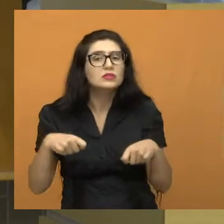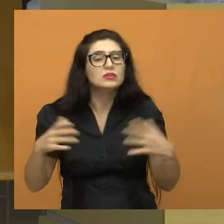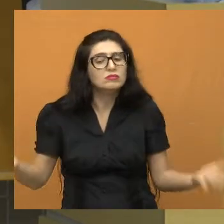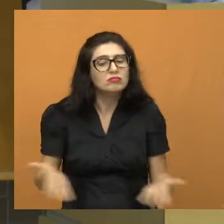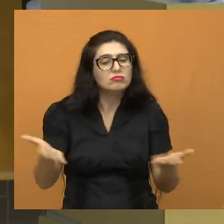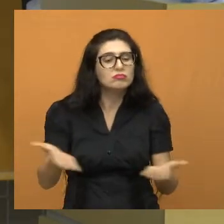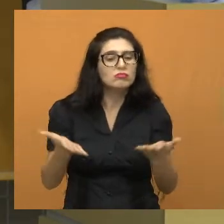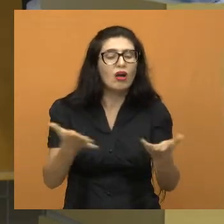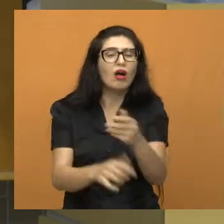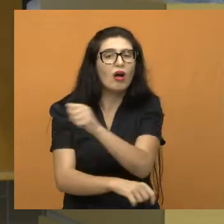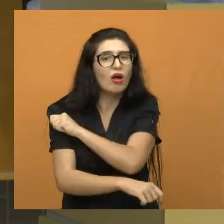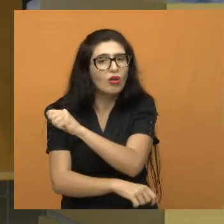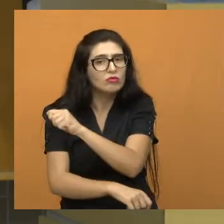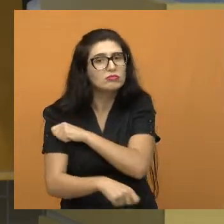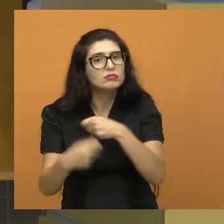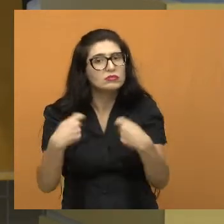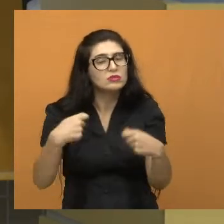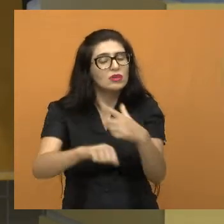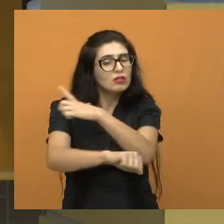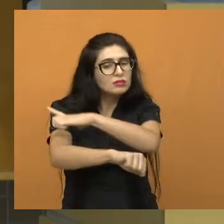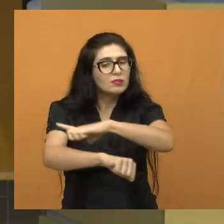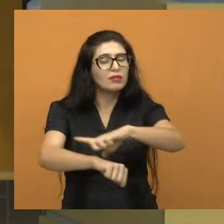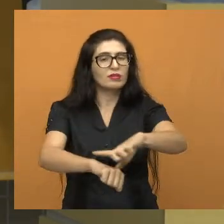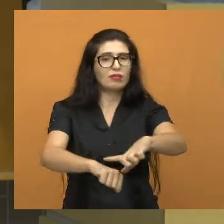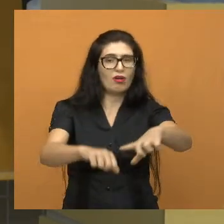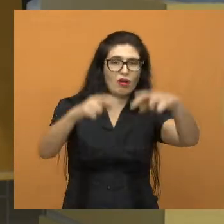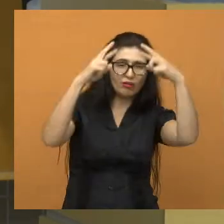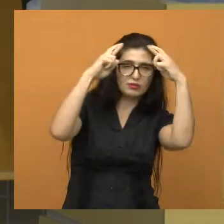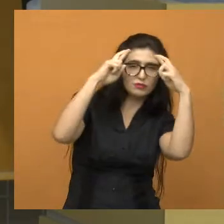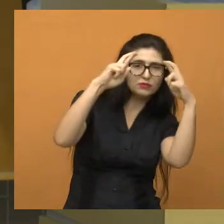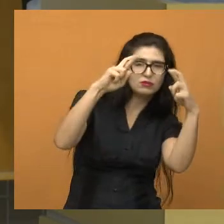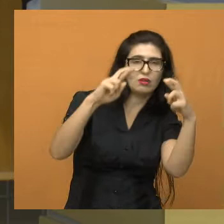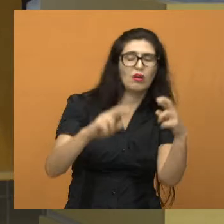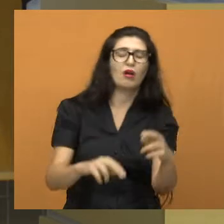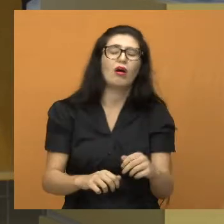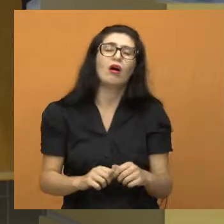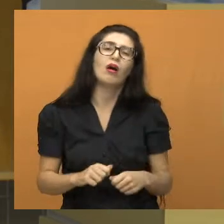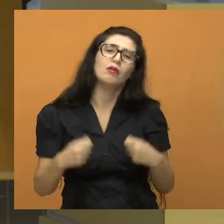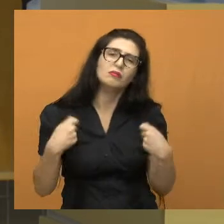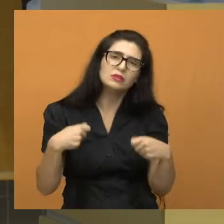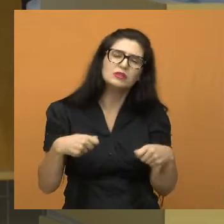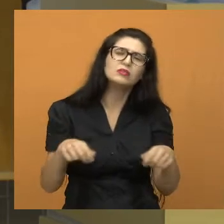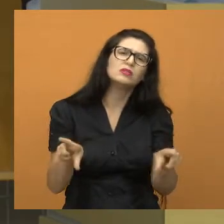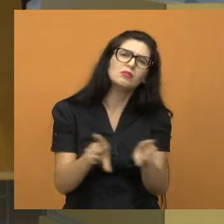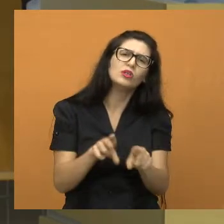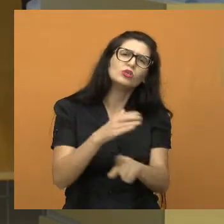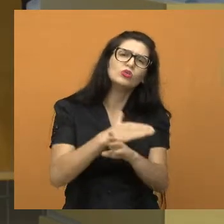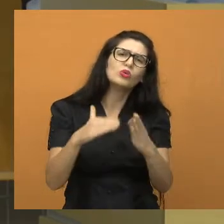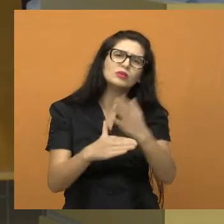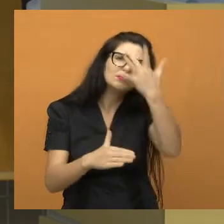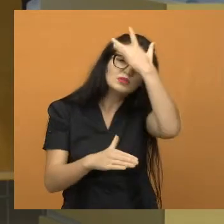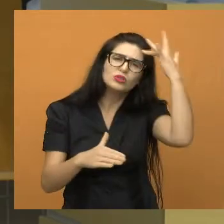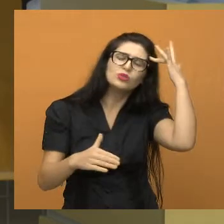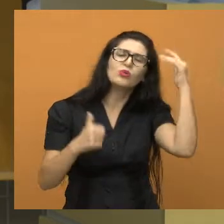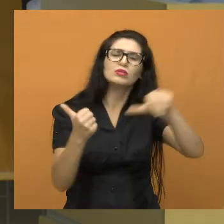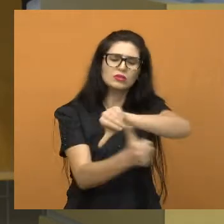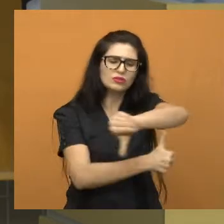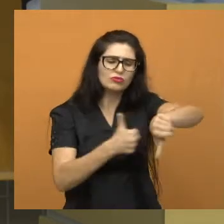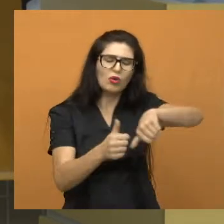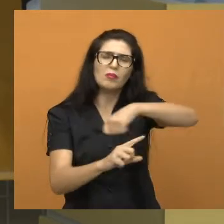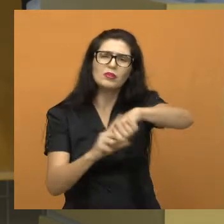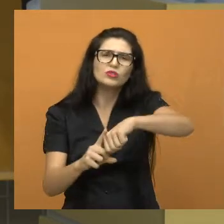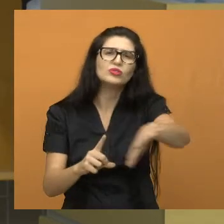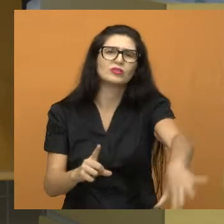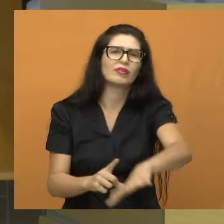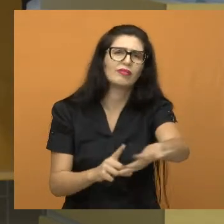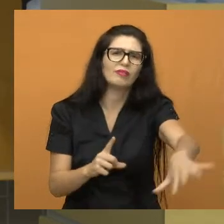alunos o exercício da cidadania e conscientizá-los de que podem ser autores de transformações sociais